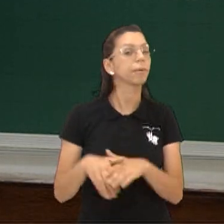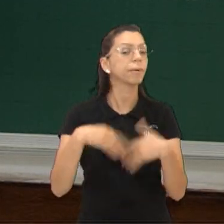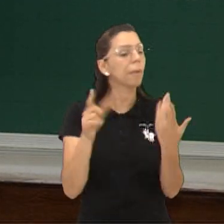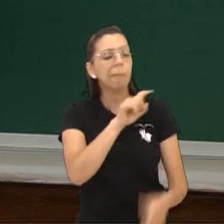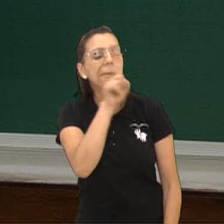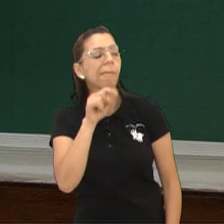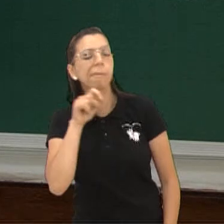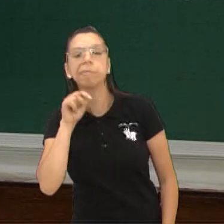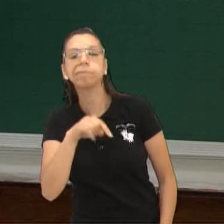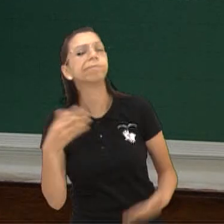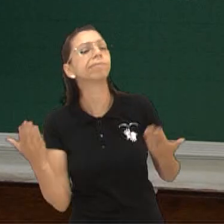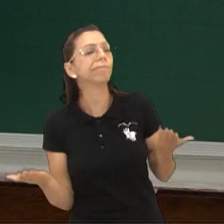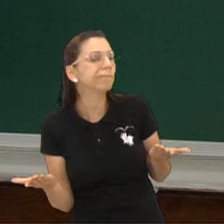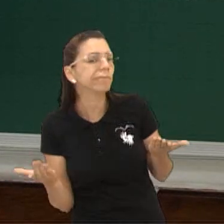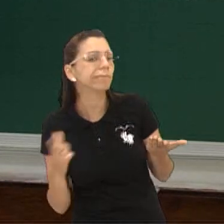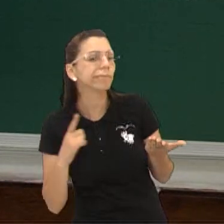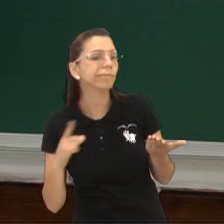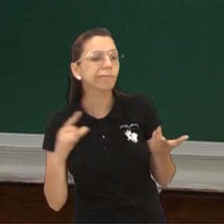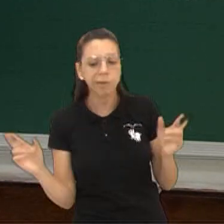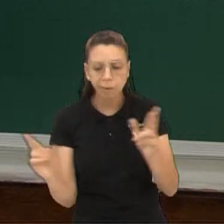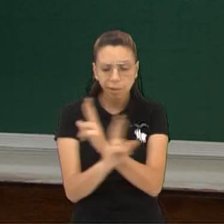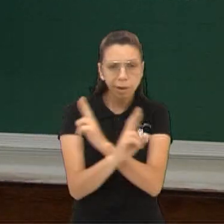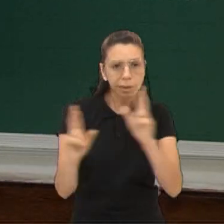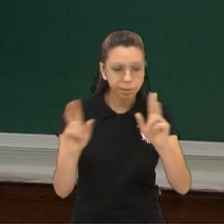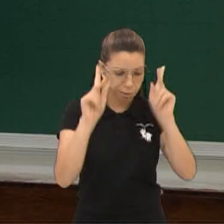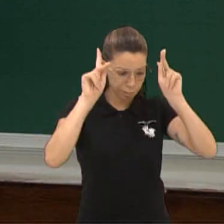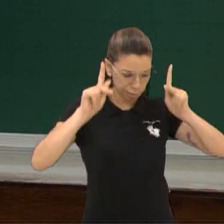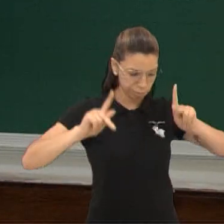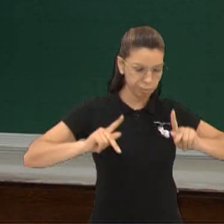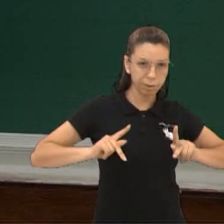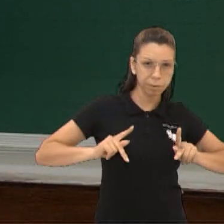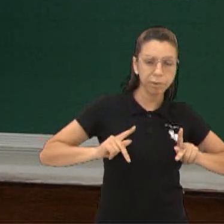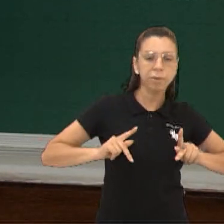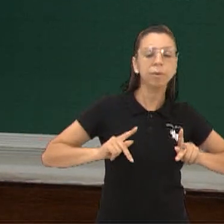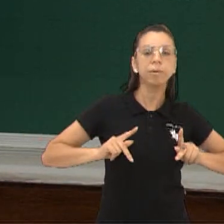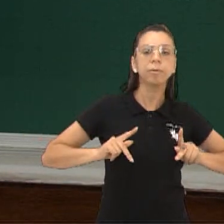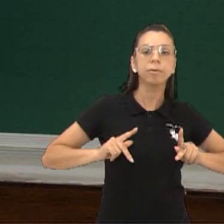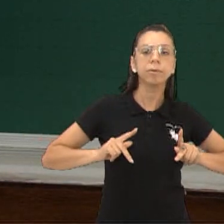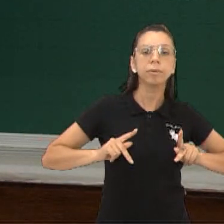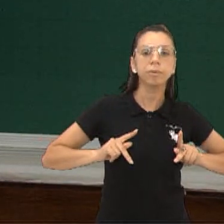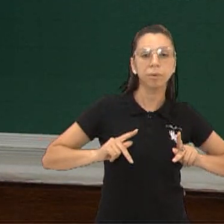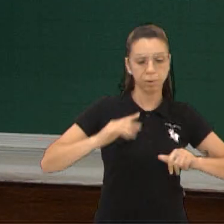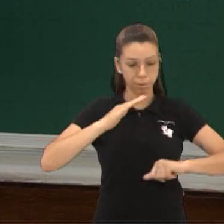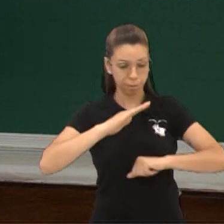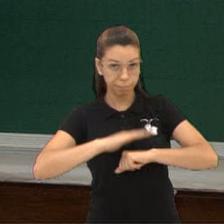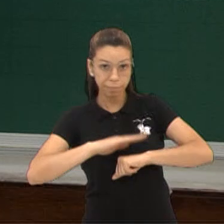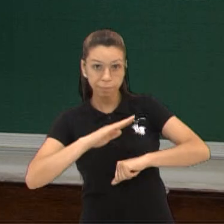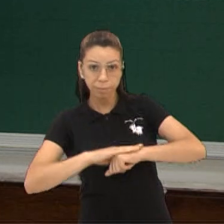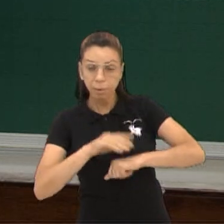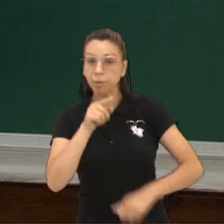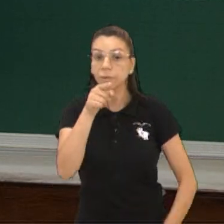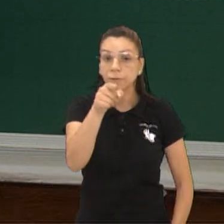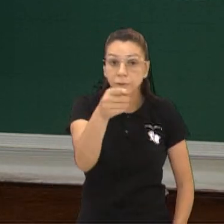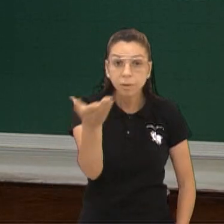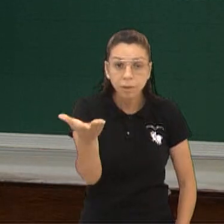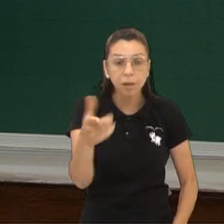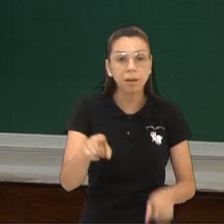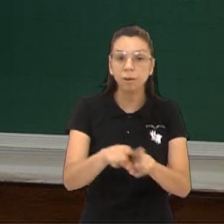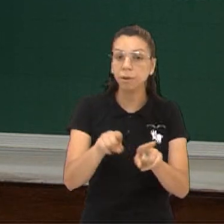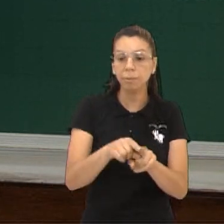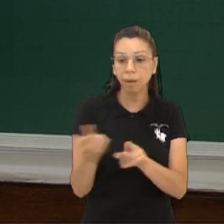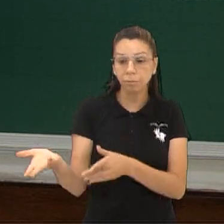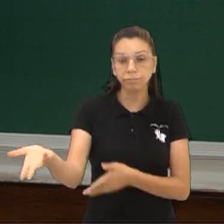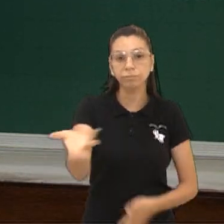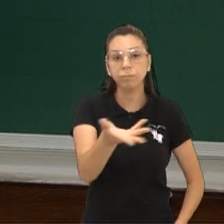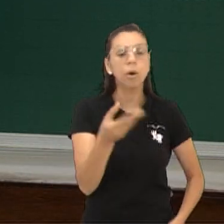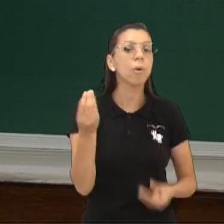ecológica. Qual é a relação do ser humano, do homem, de mim, de você e de todas as outras